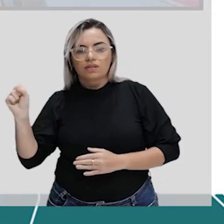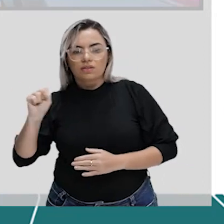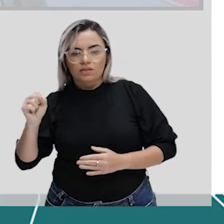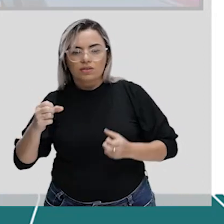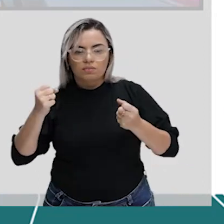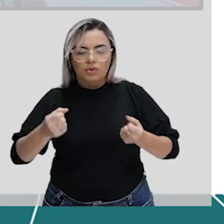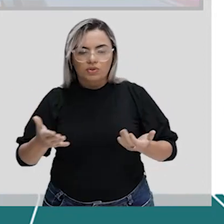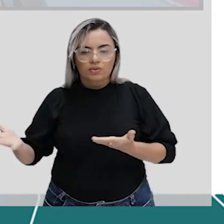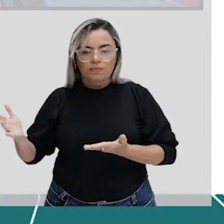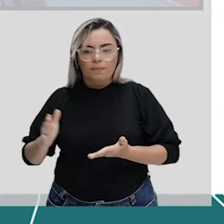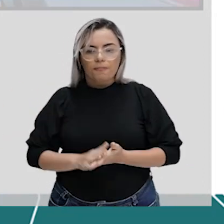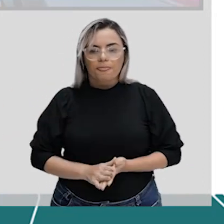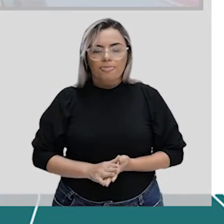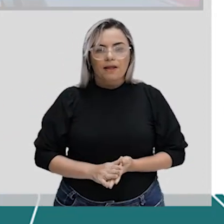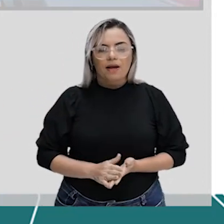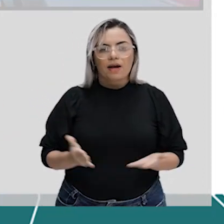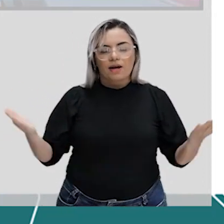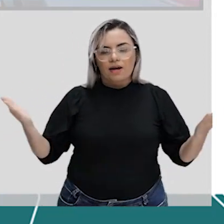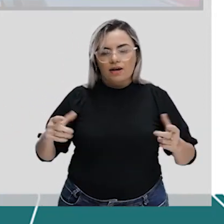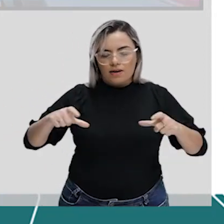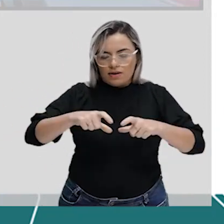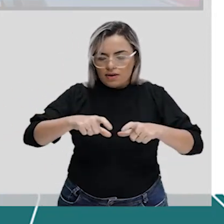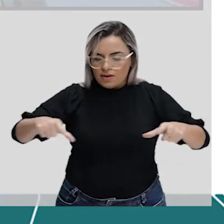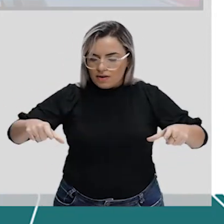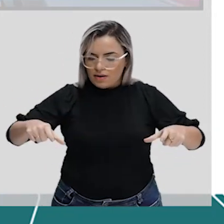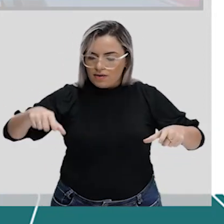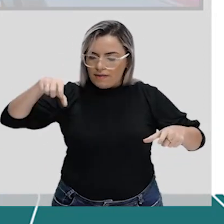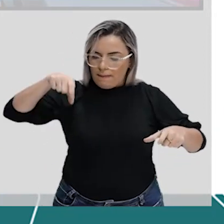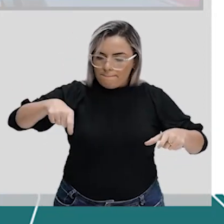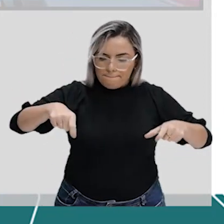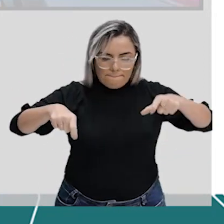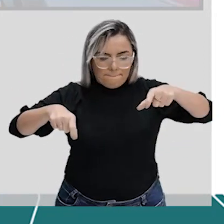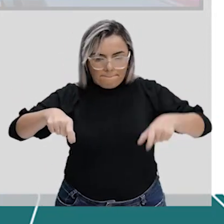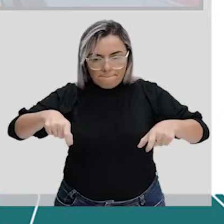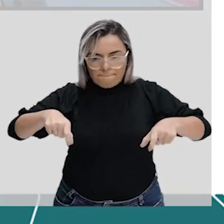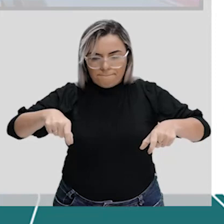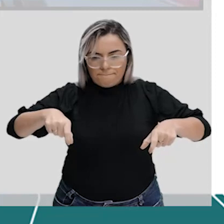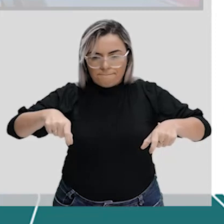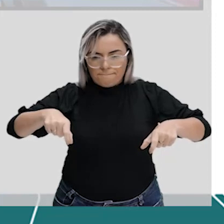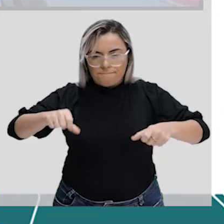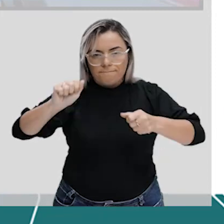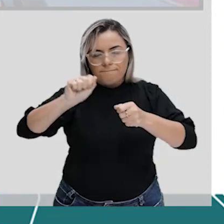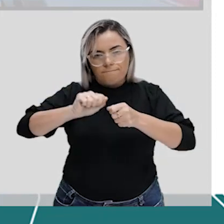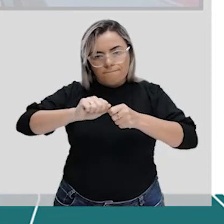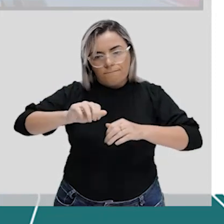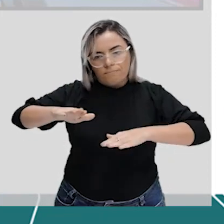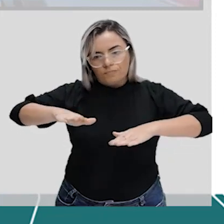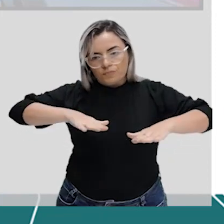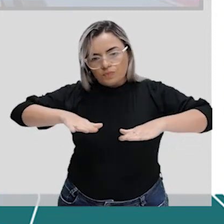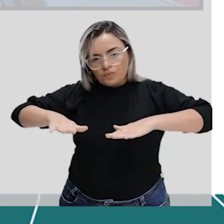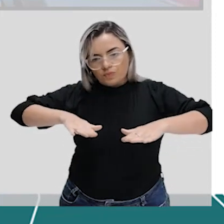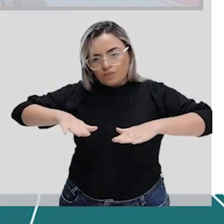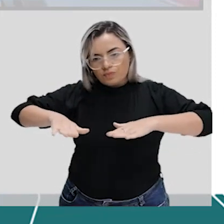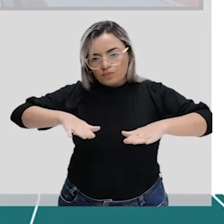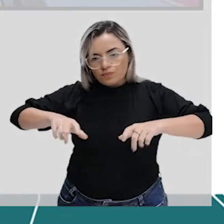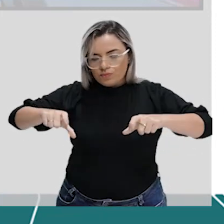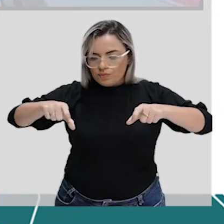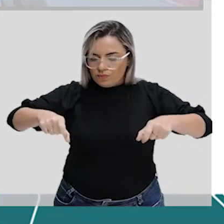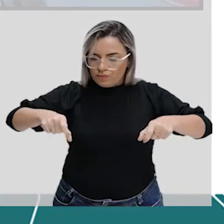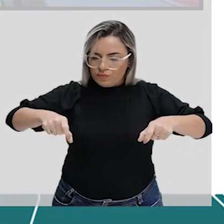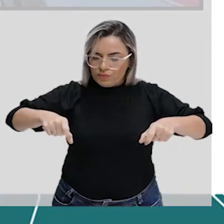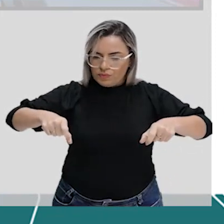Cavalos com alça. O atleta evolui sobre uma trave com alças laterais. São exigidos